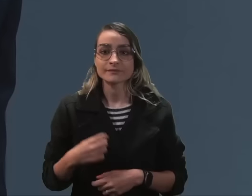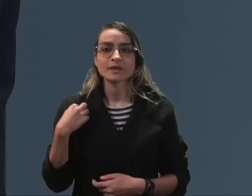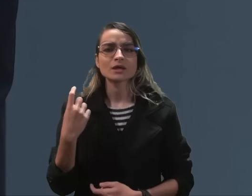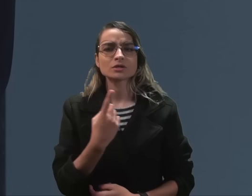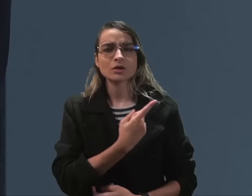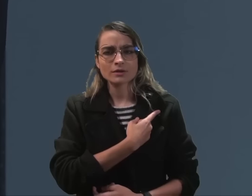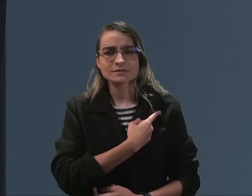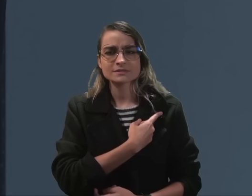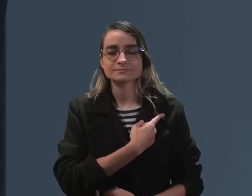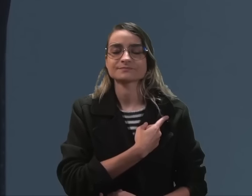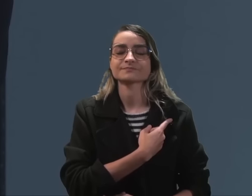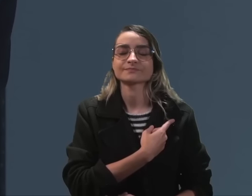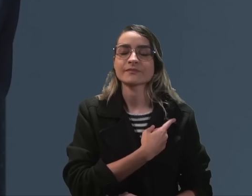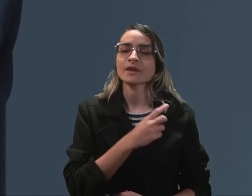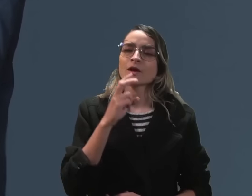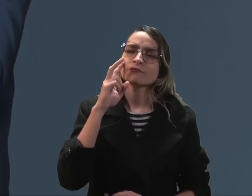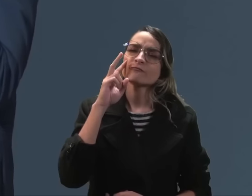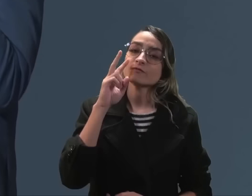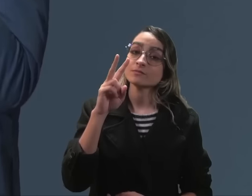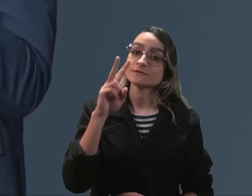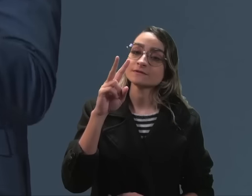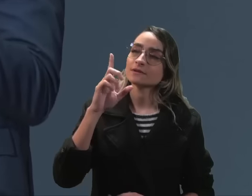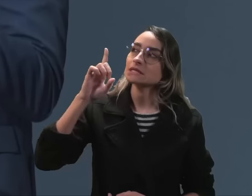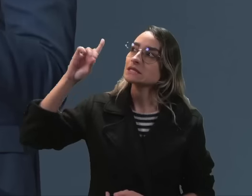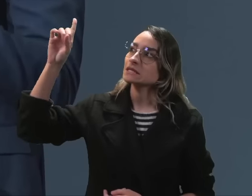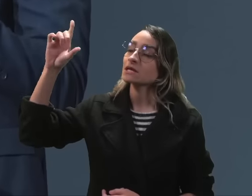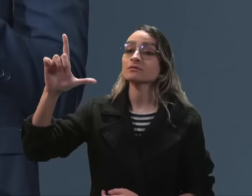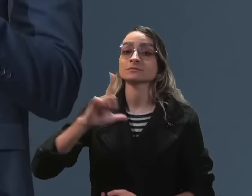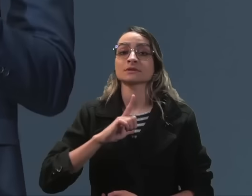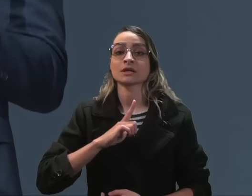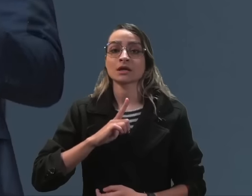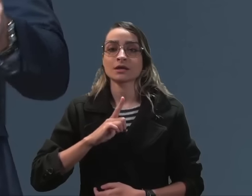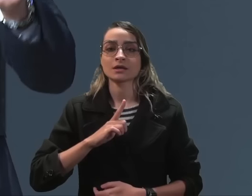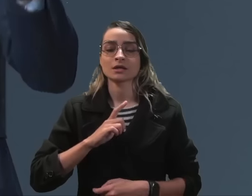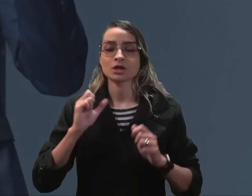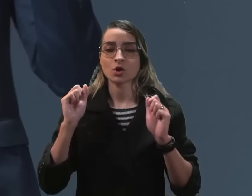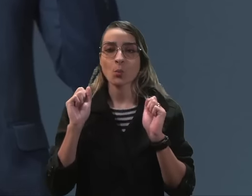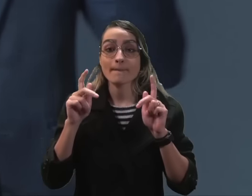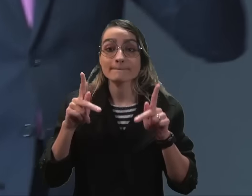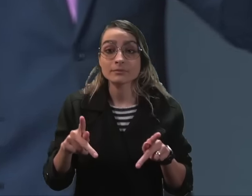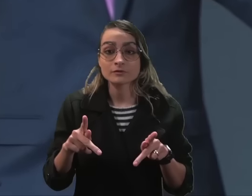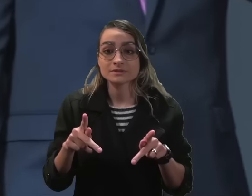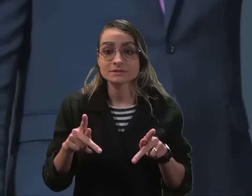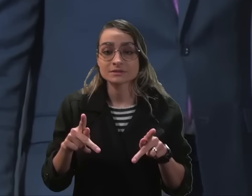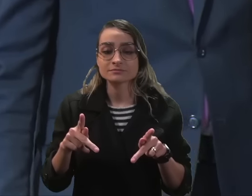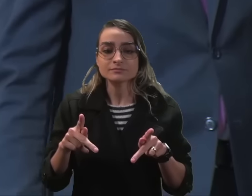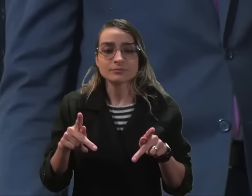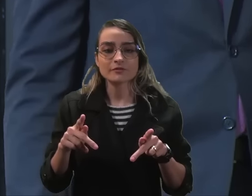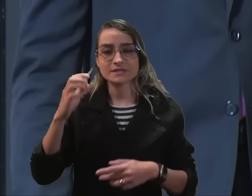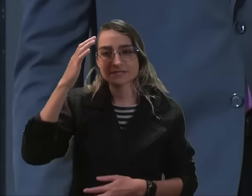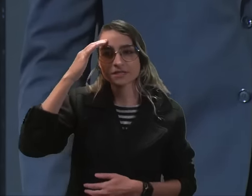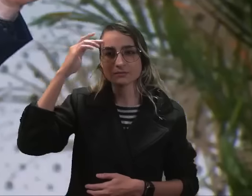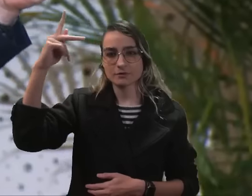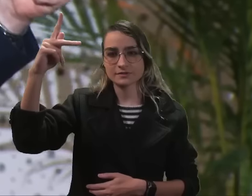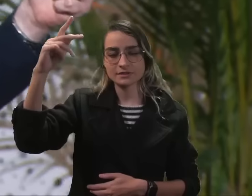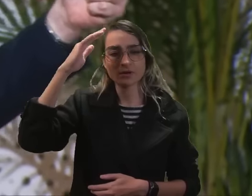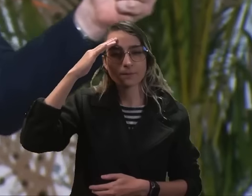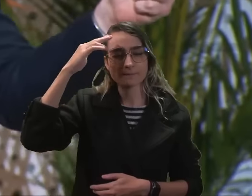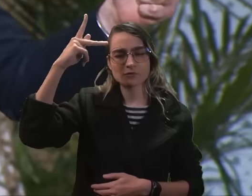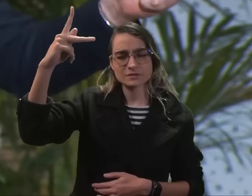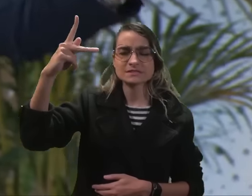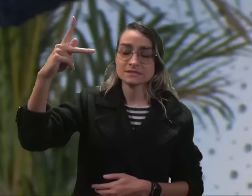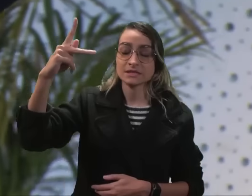profecia uma profecia de tempo uma profecia que cujo tempo se cumpriu